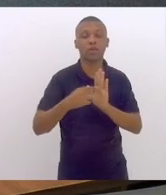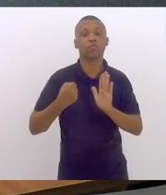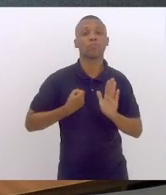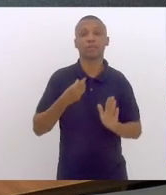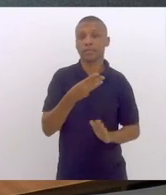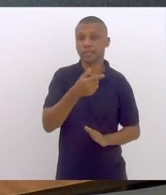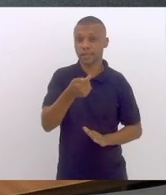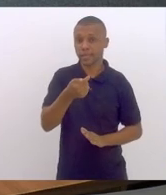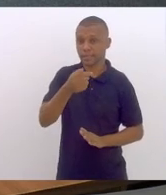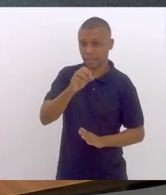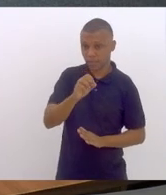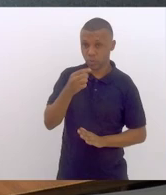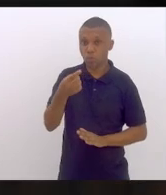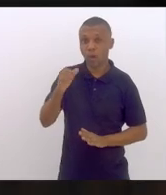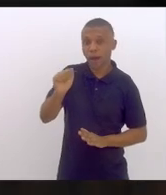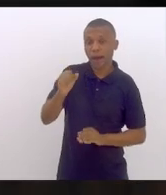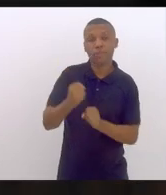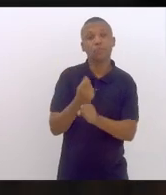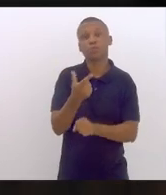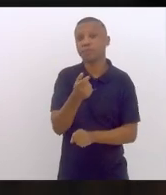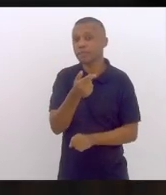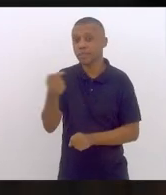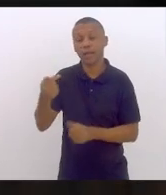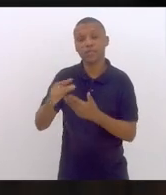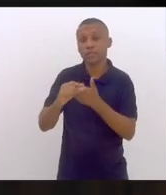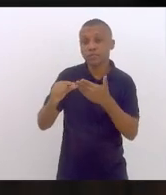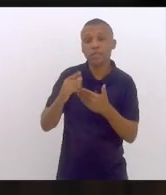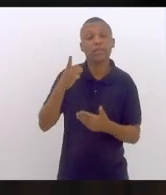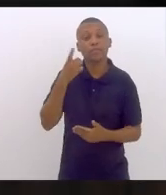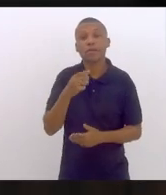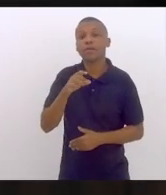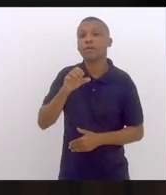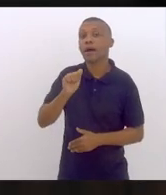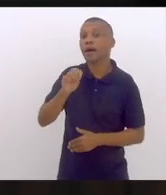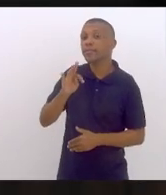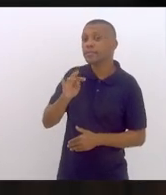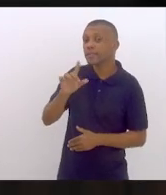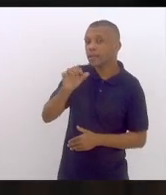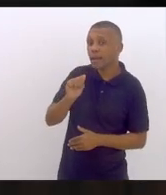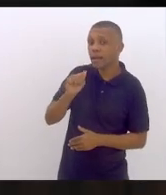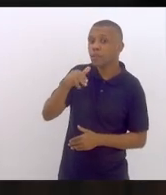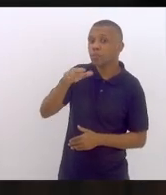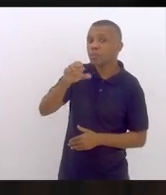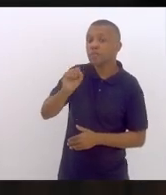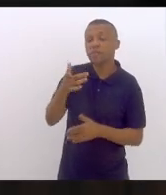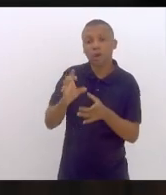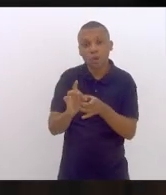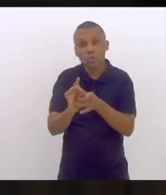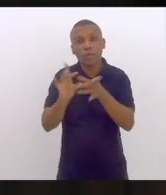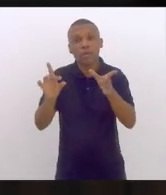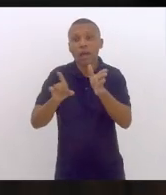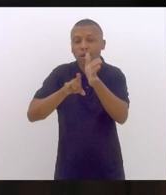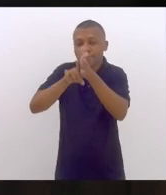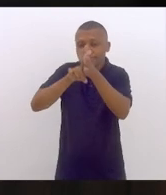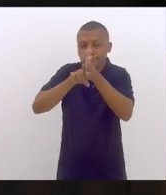3701 a de 17 de autoria Deputado Átila Nunes que autoriza a realização de exame cardiotocógrafo